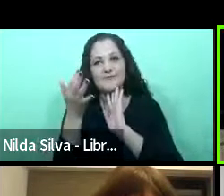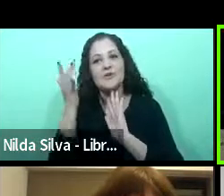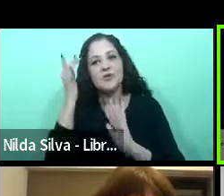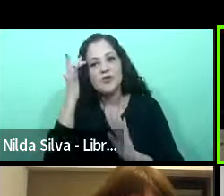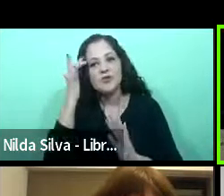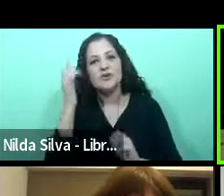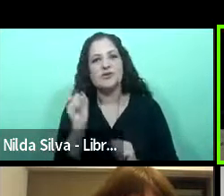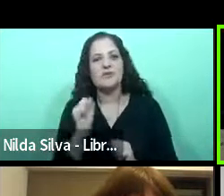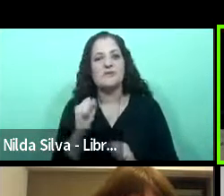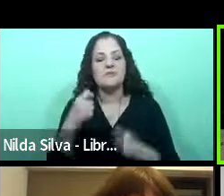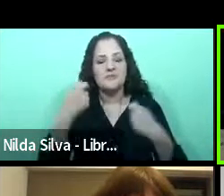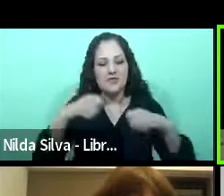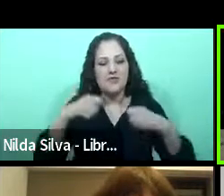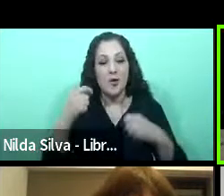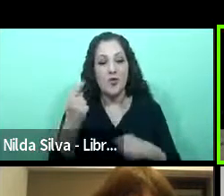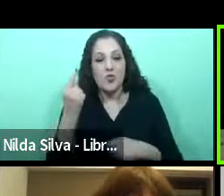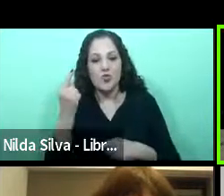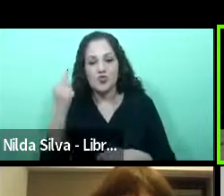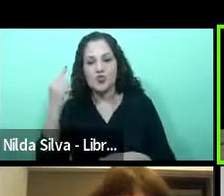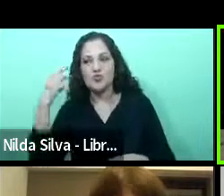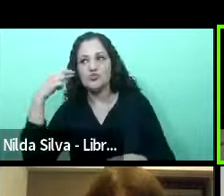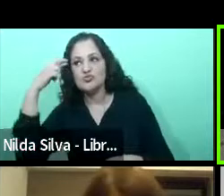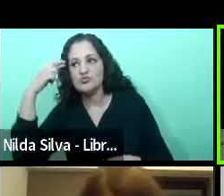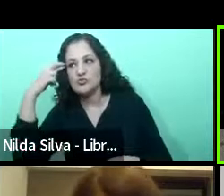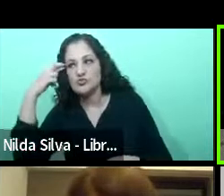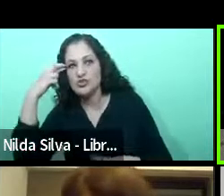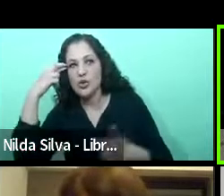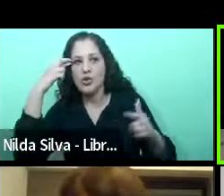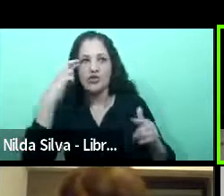no sonho e outro na realidade ao mesmo tempo, assim.